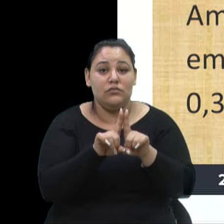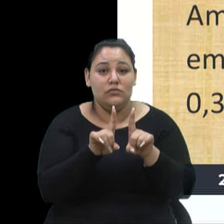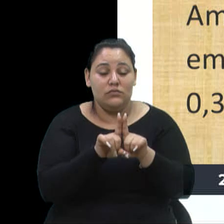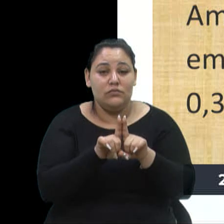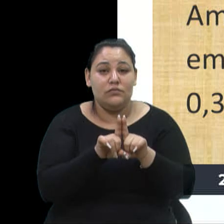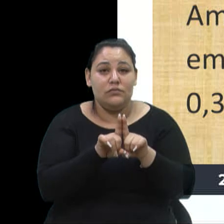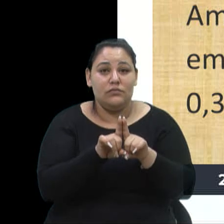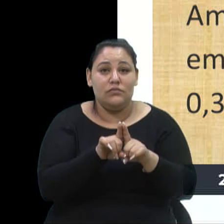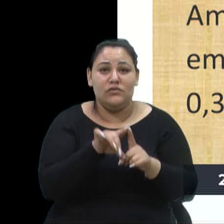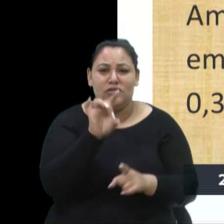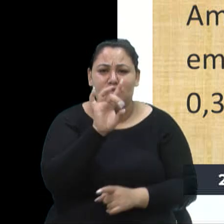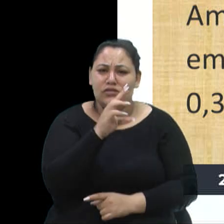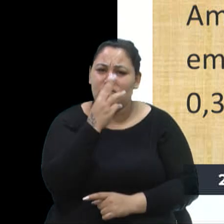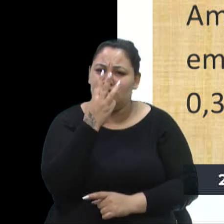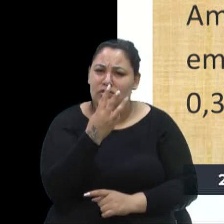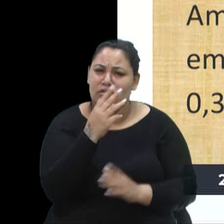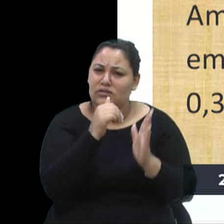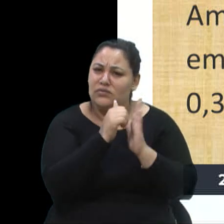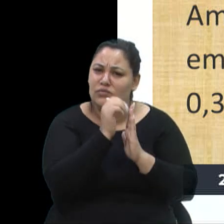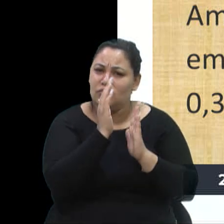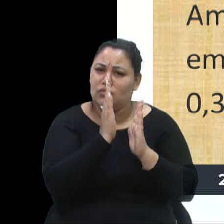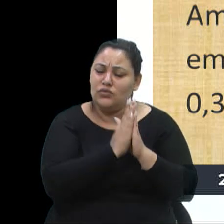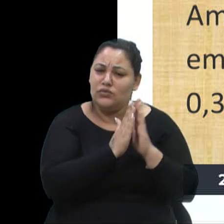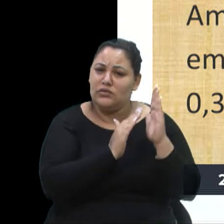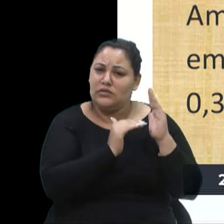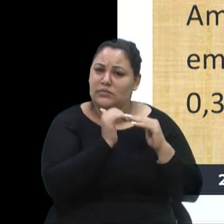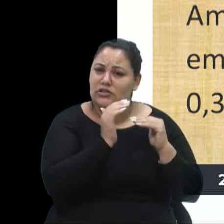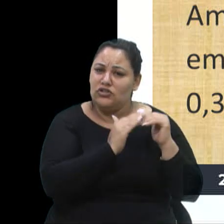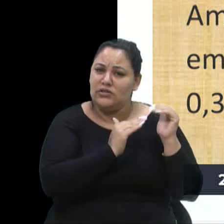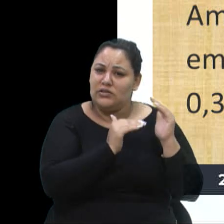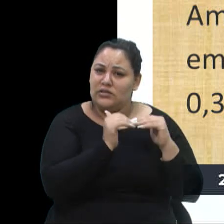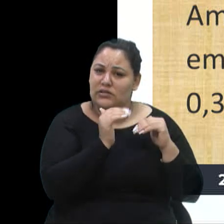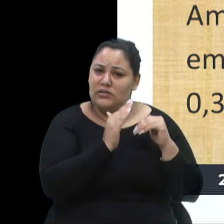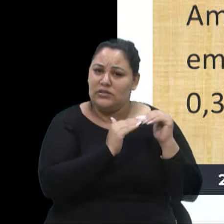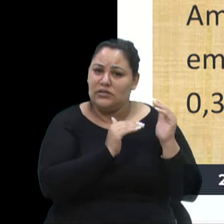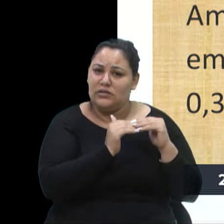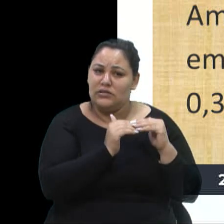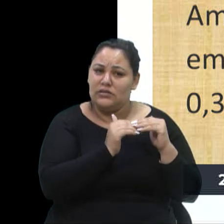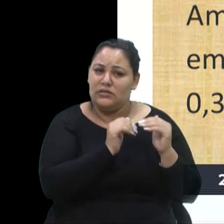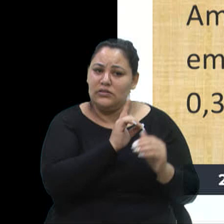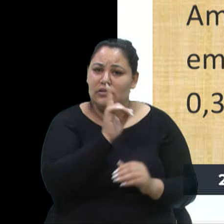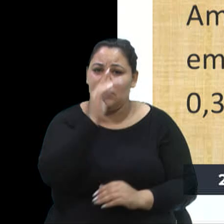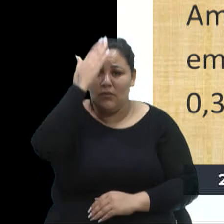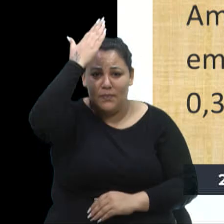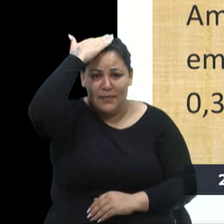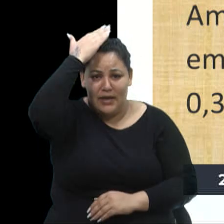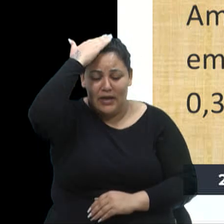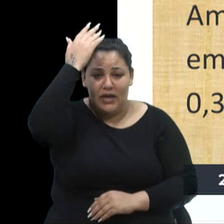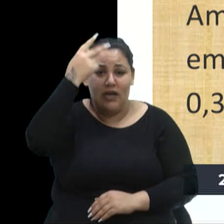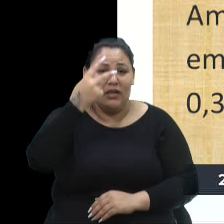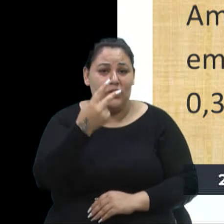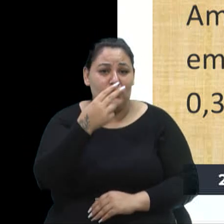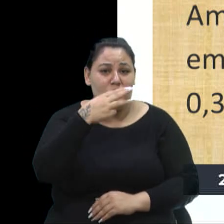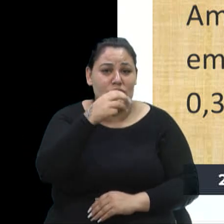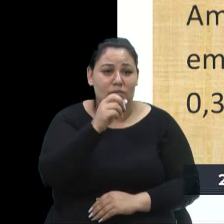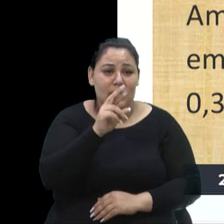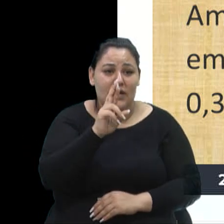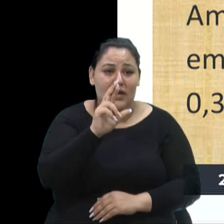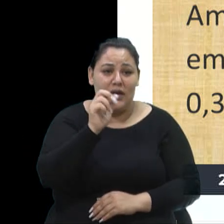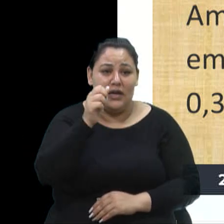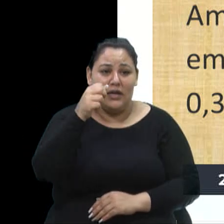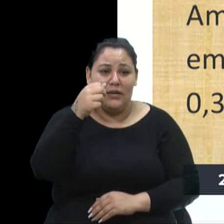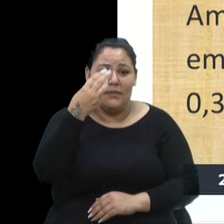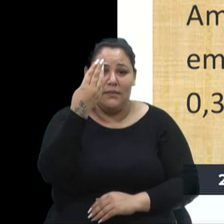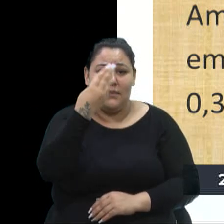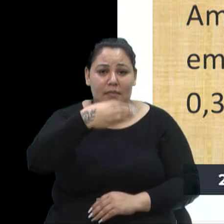Apenas 3 multas foram praticadas no Pará, 2 no Maranhão, uma no Pará e 2 no Maranhão, foram aplicadas entre